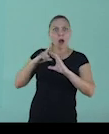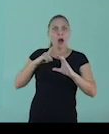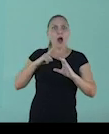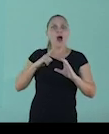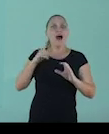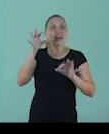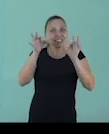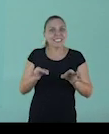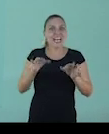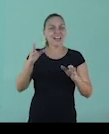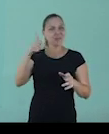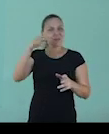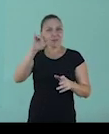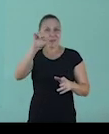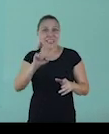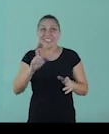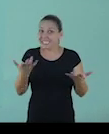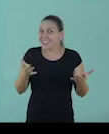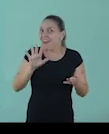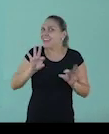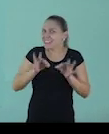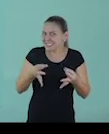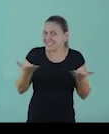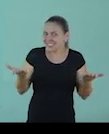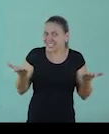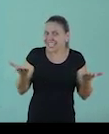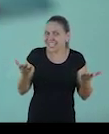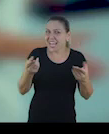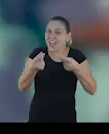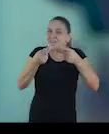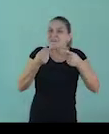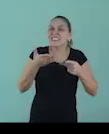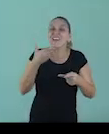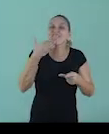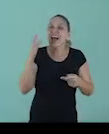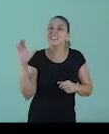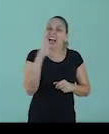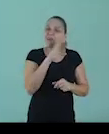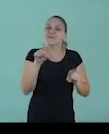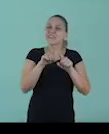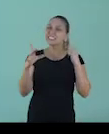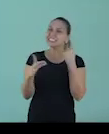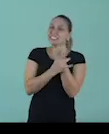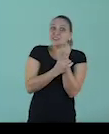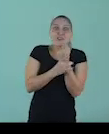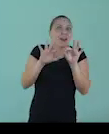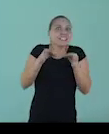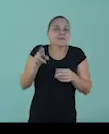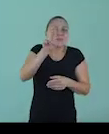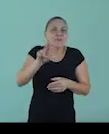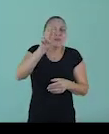informando que o pics foi realizado com sucesso simples é um Oi fixo fácil rápido seguro